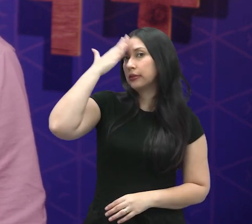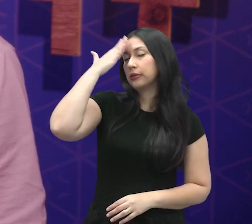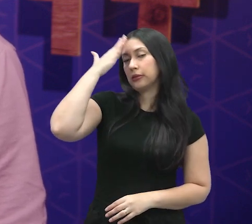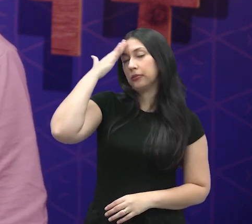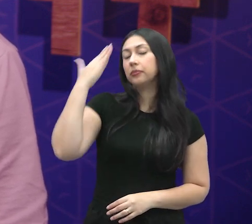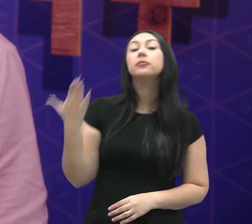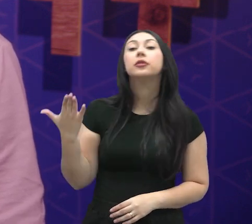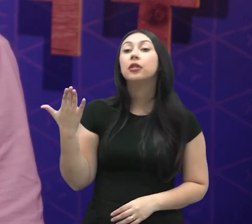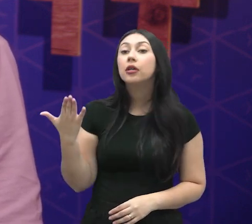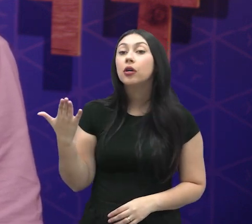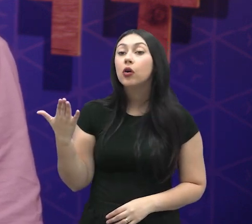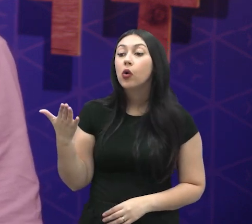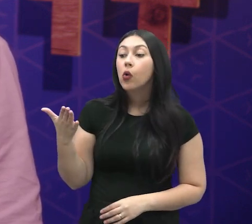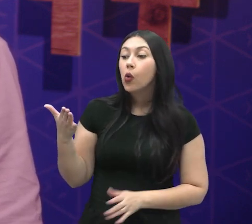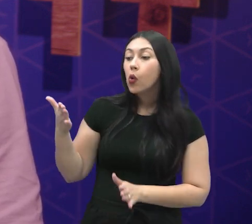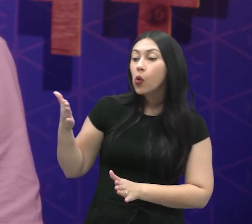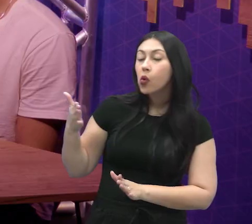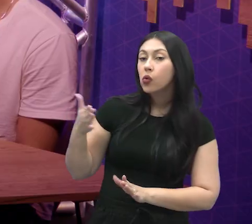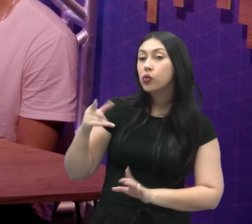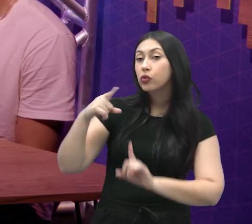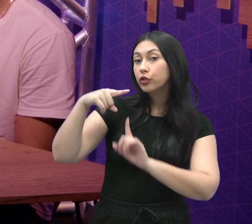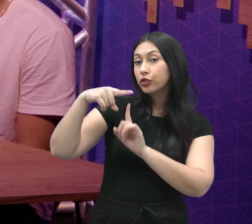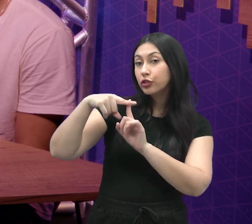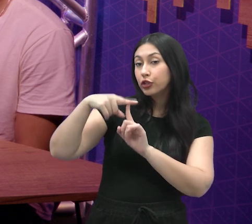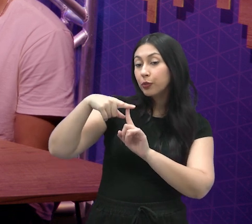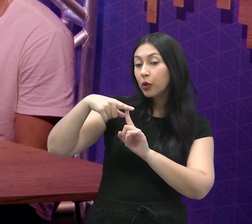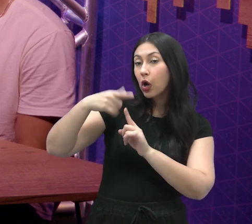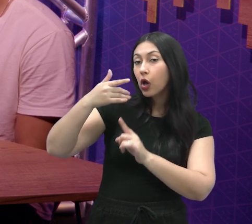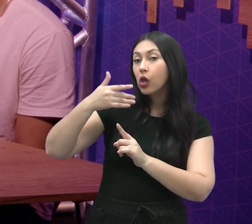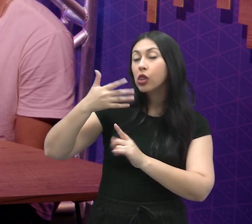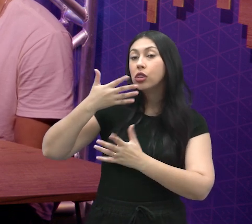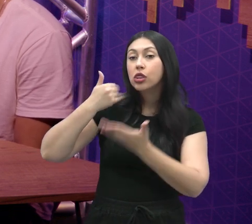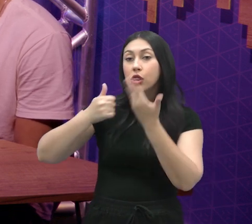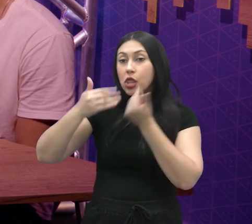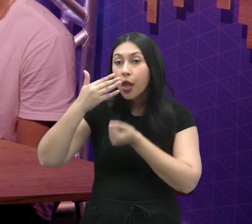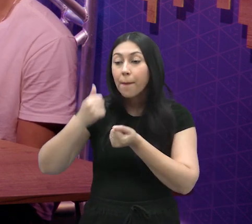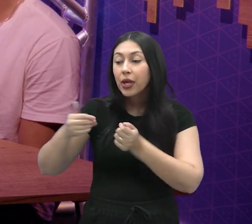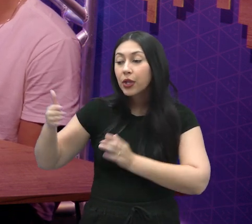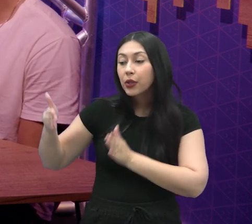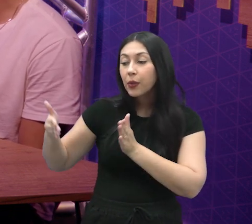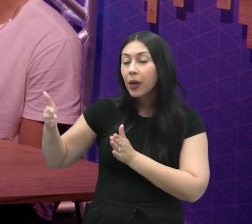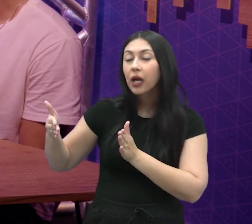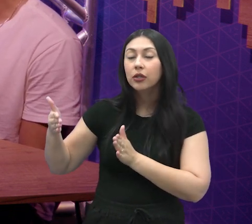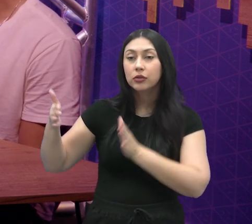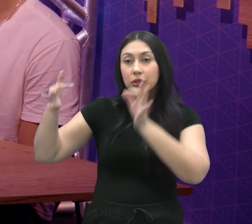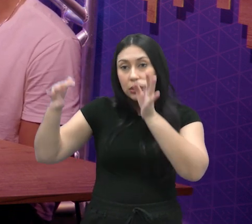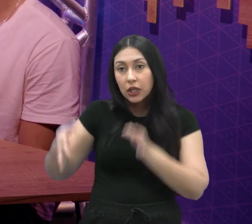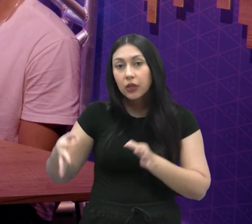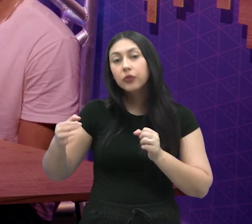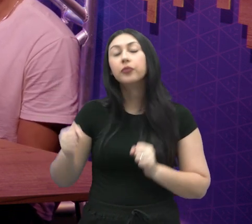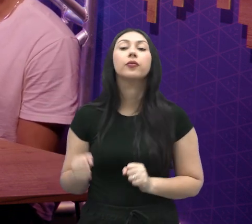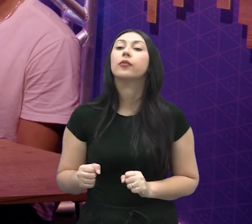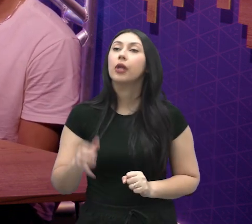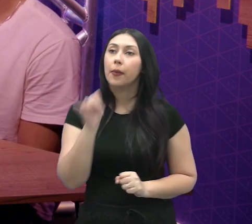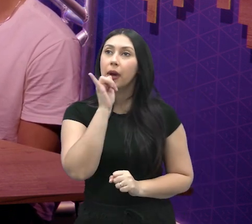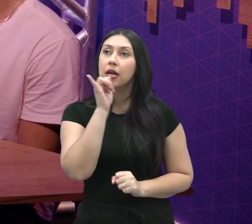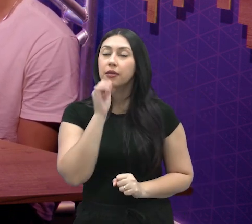que qual espécie de alimento dava em qual época do ano, tanto